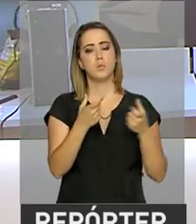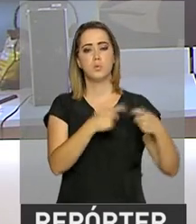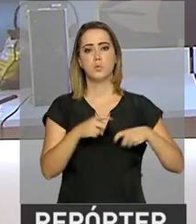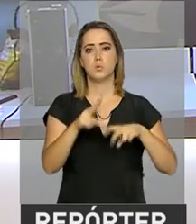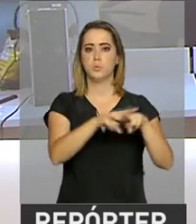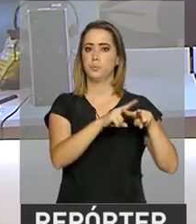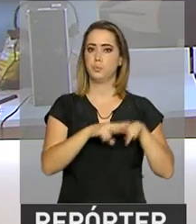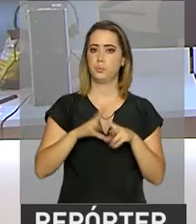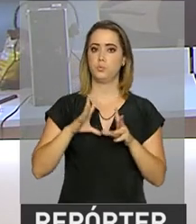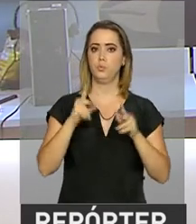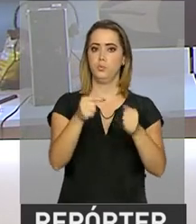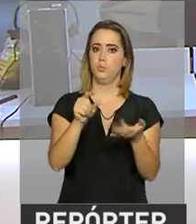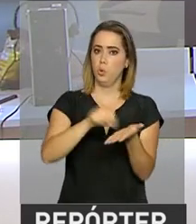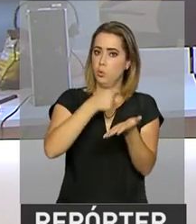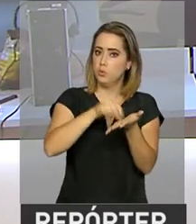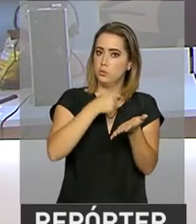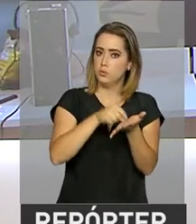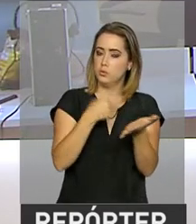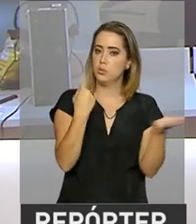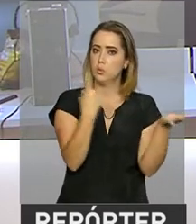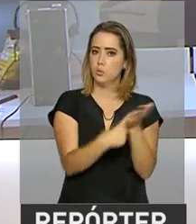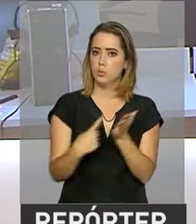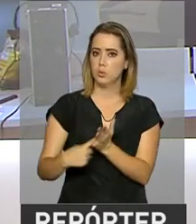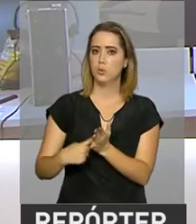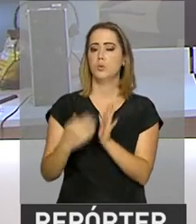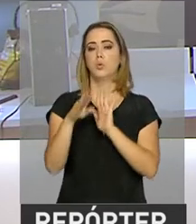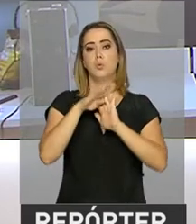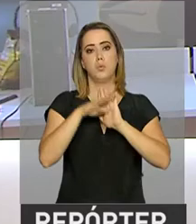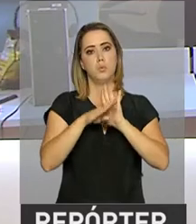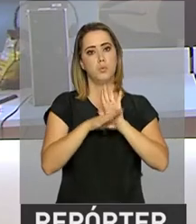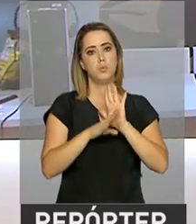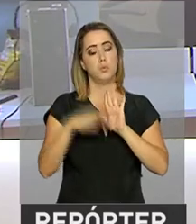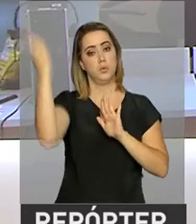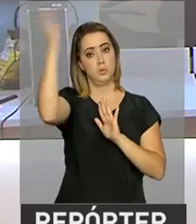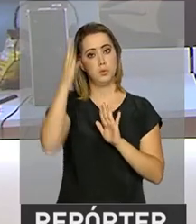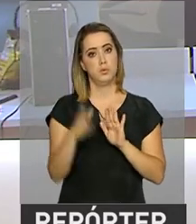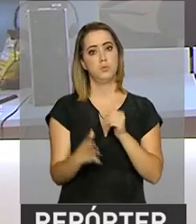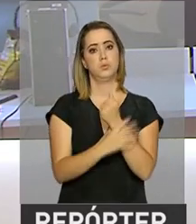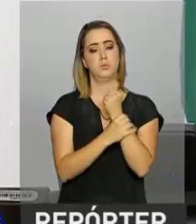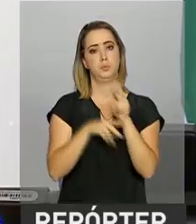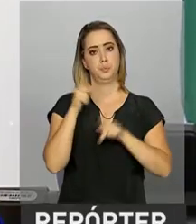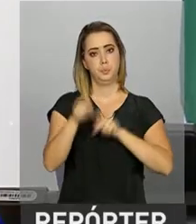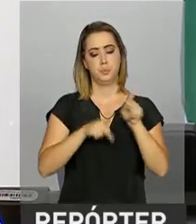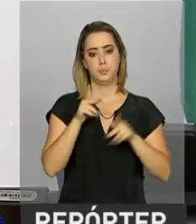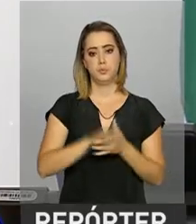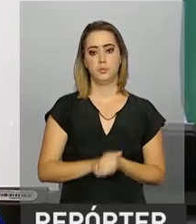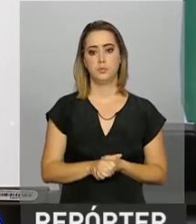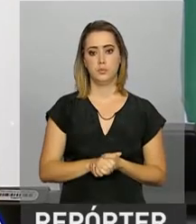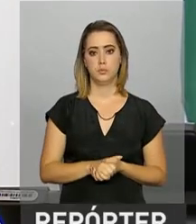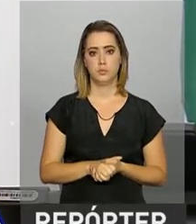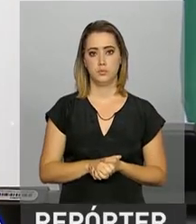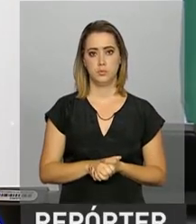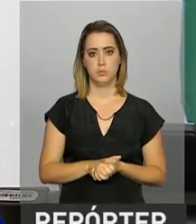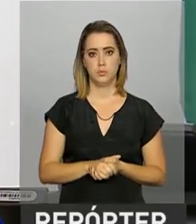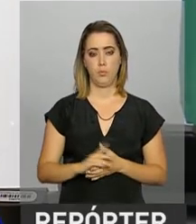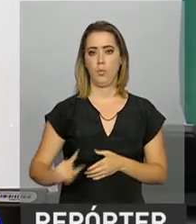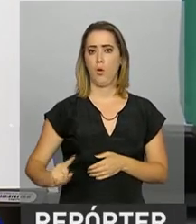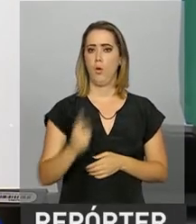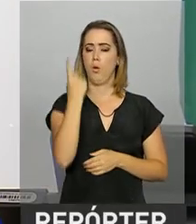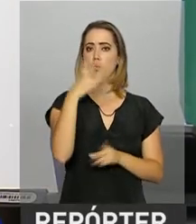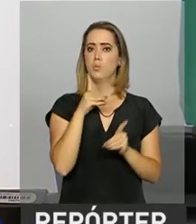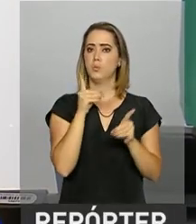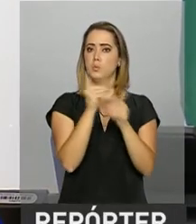presídios todos assinaram a adesão ao plano nacional de segurança pública foi o primeiro